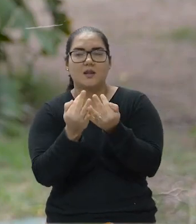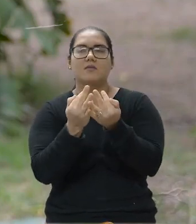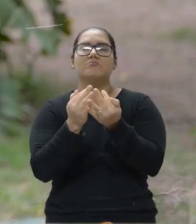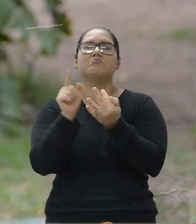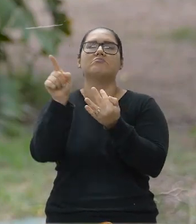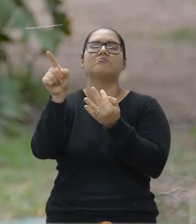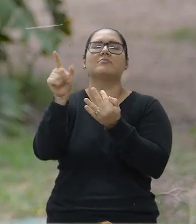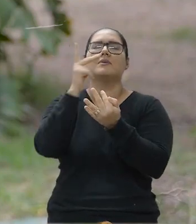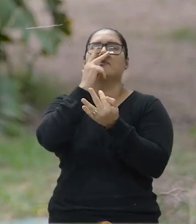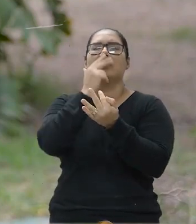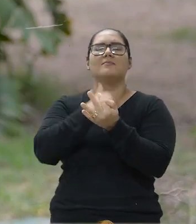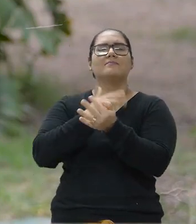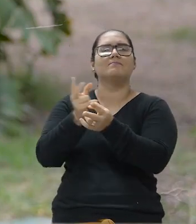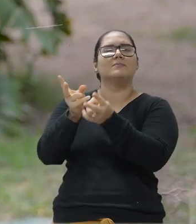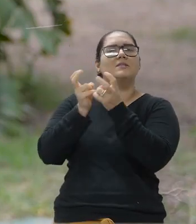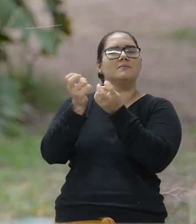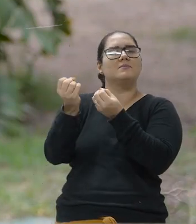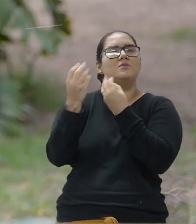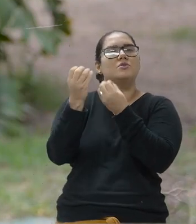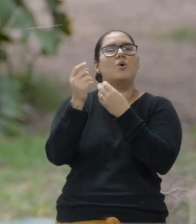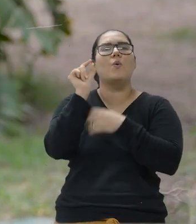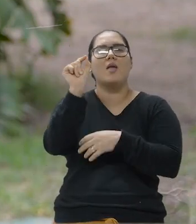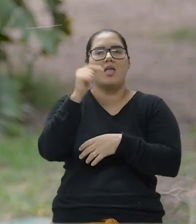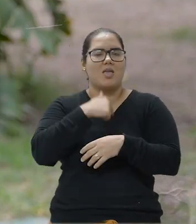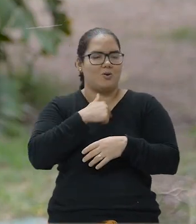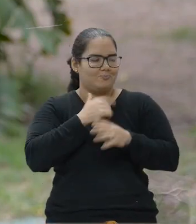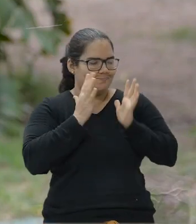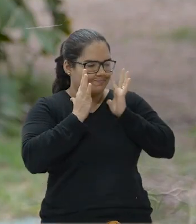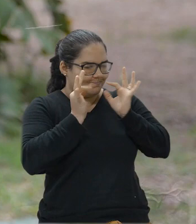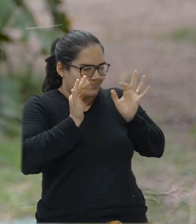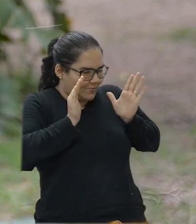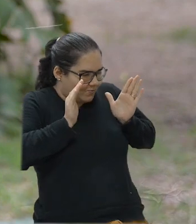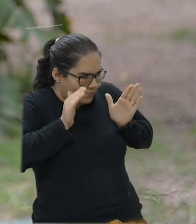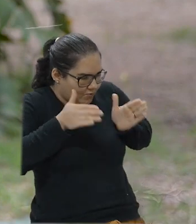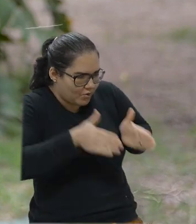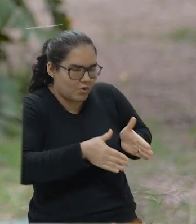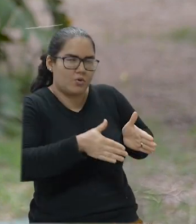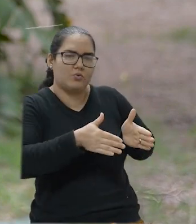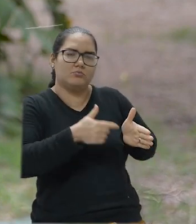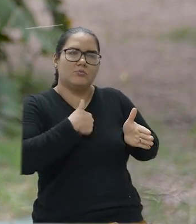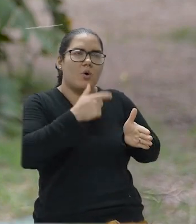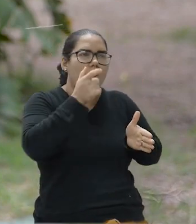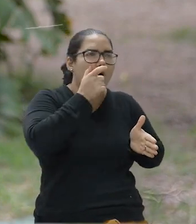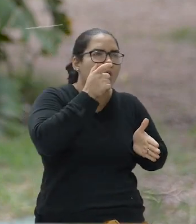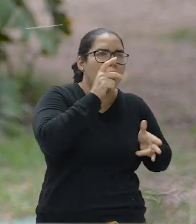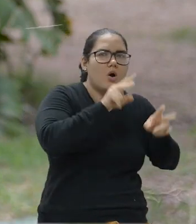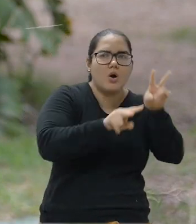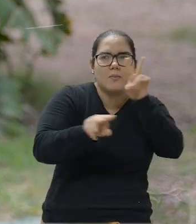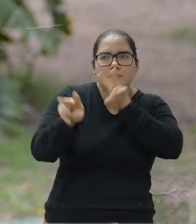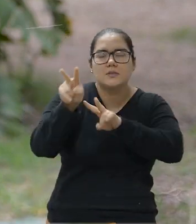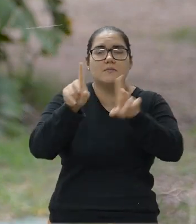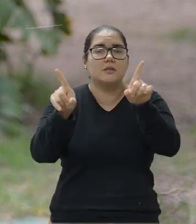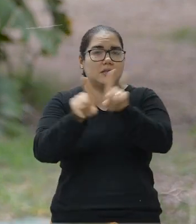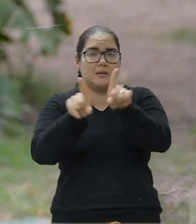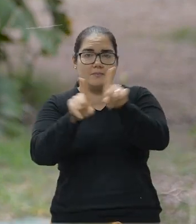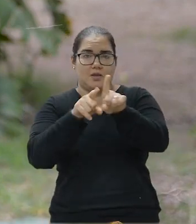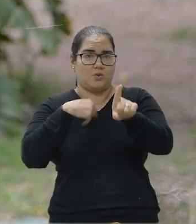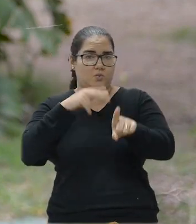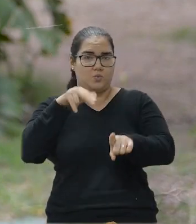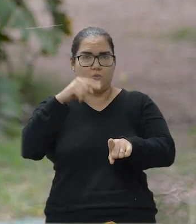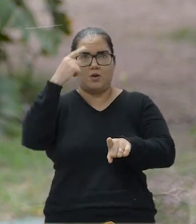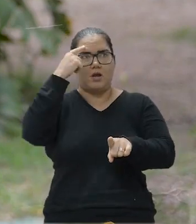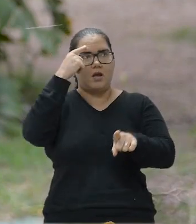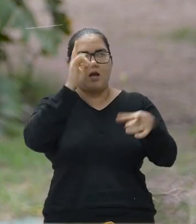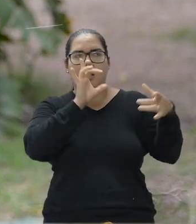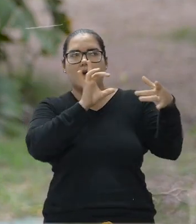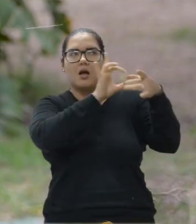família me ensinou a desenvolver a capacidade de concentração, de observação e de também nunca